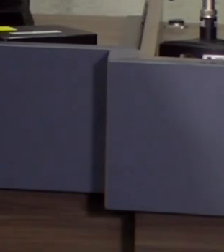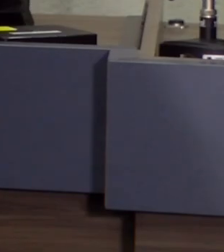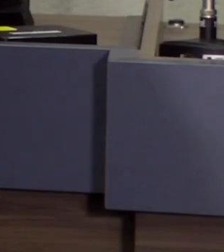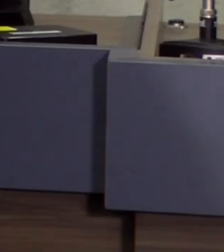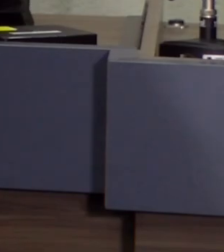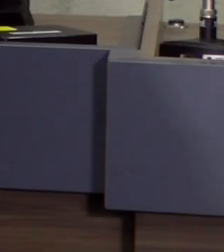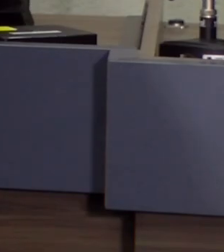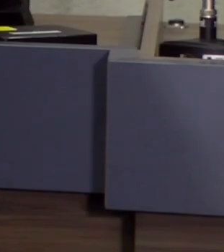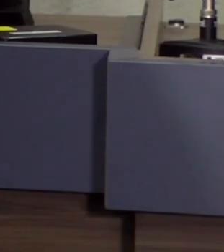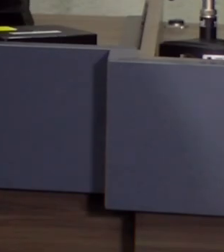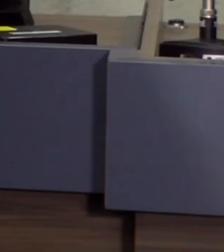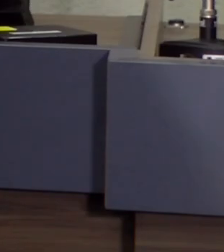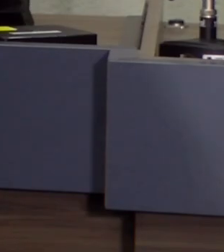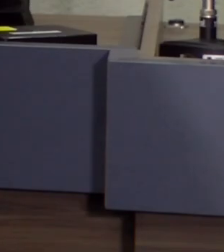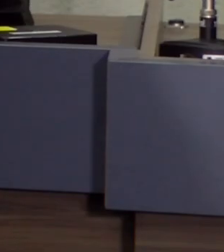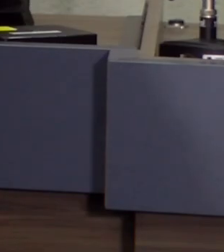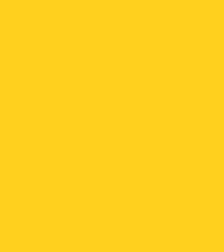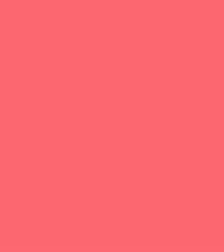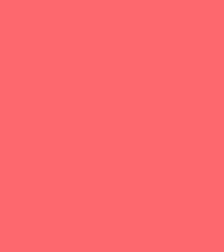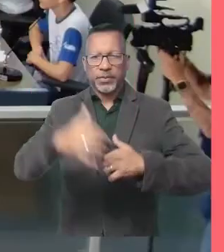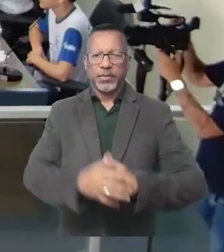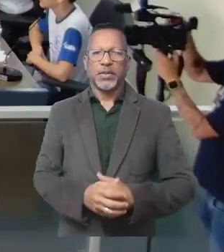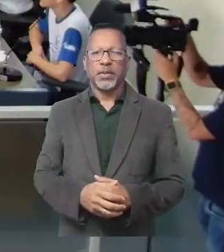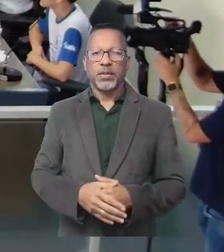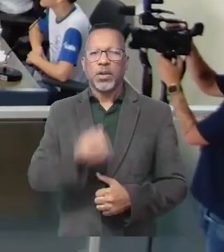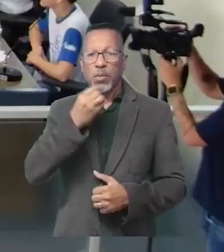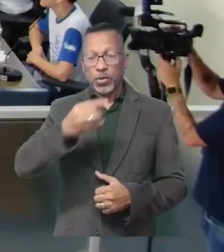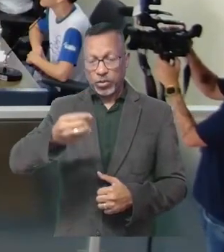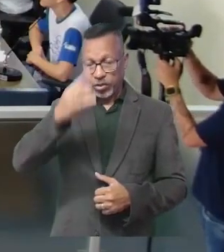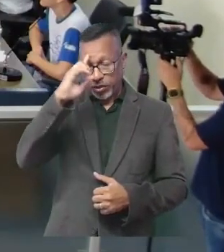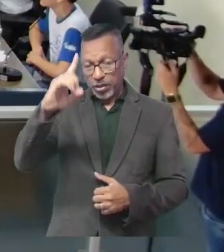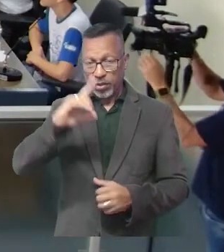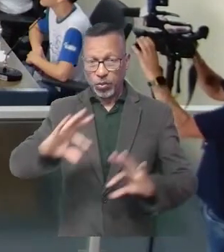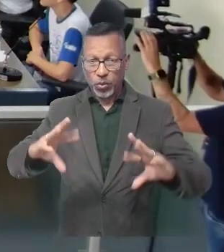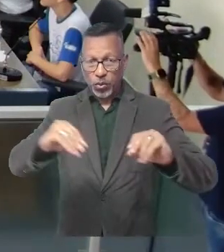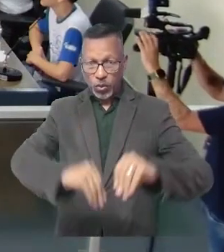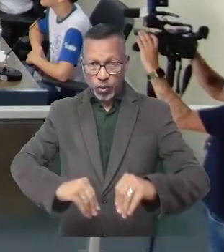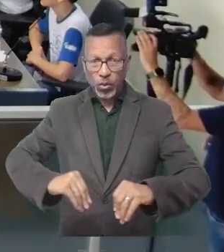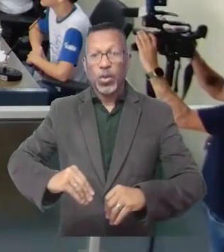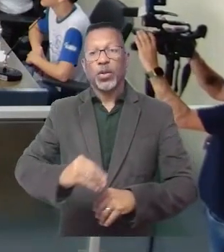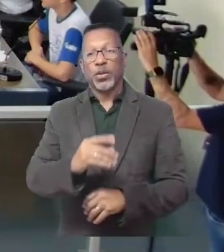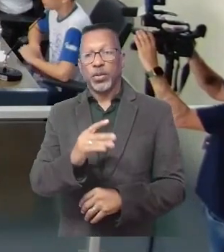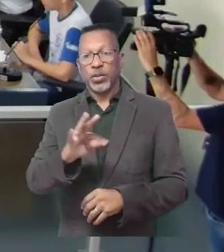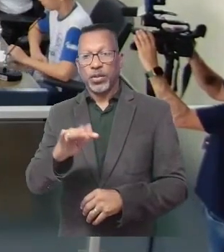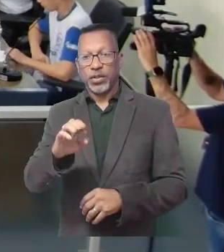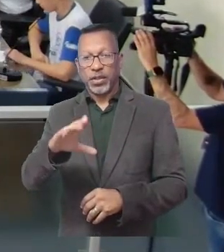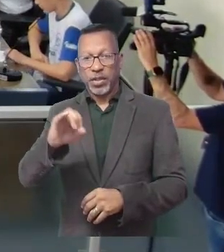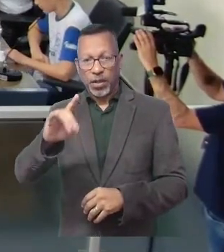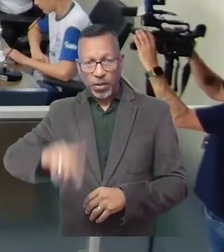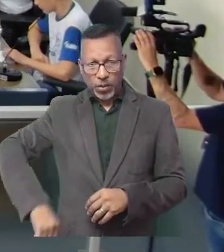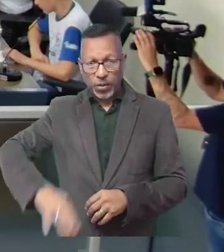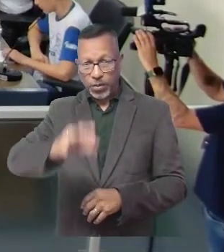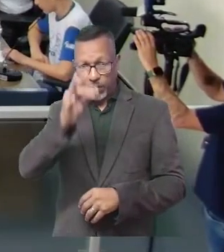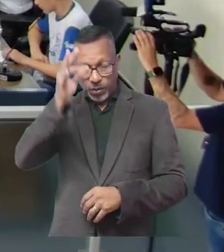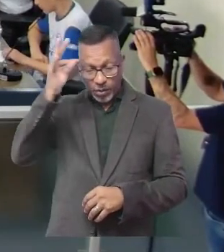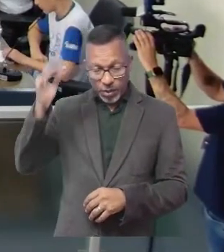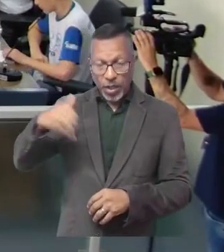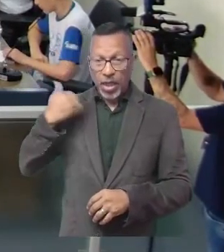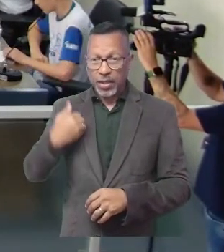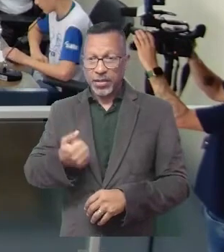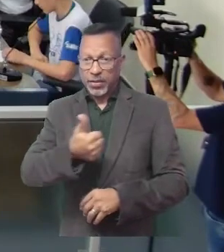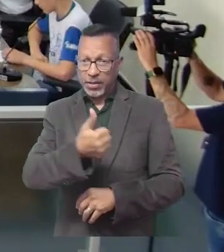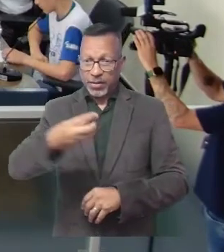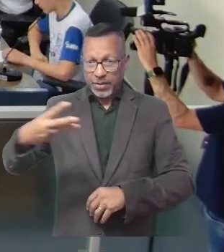e o anúncio quando eles foram aprovados. Dá uma olhada. Bom dia a todos. Eu sou o TEL Gustavo Núncio, tenho 13 anos de